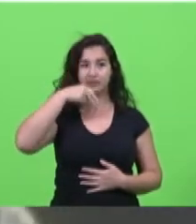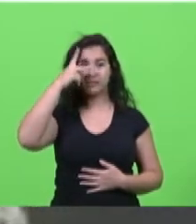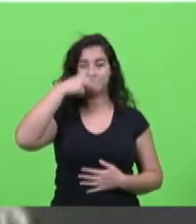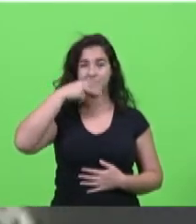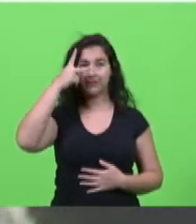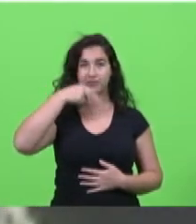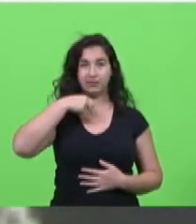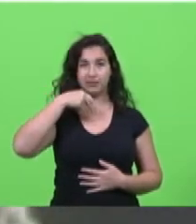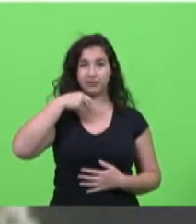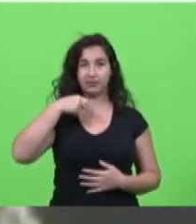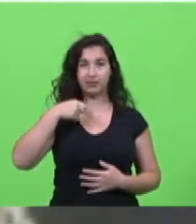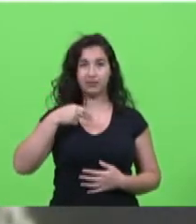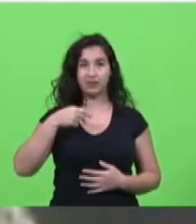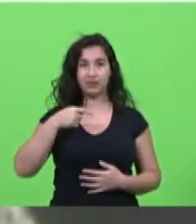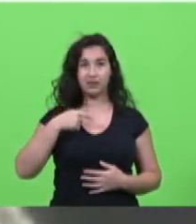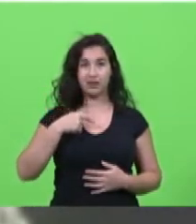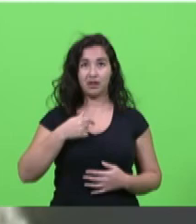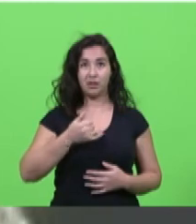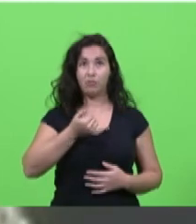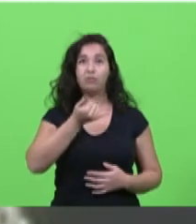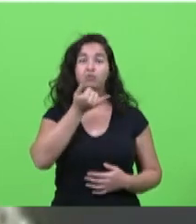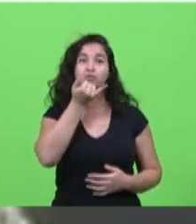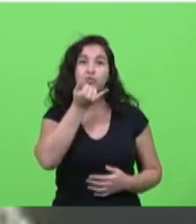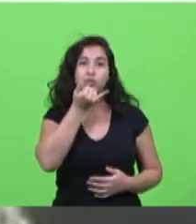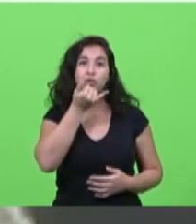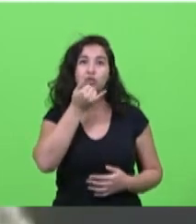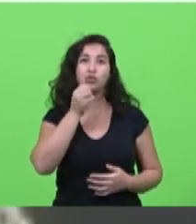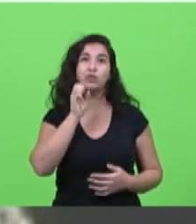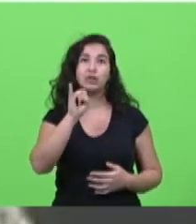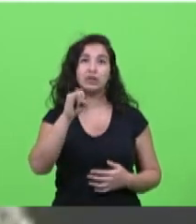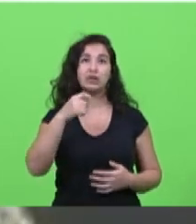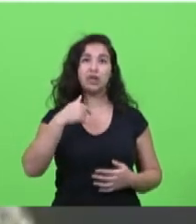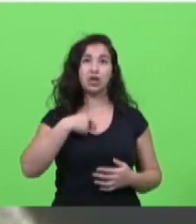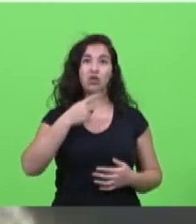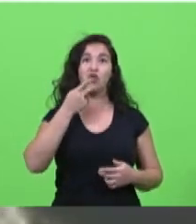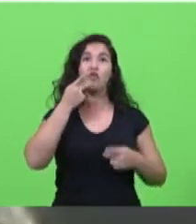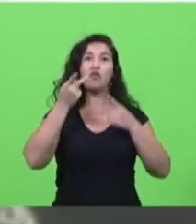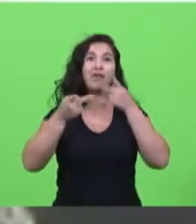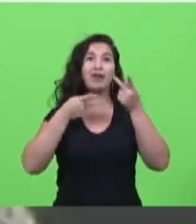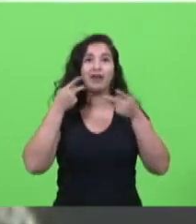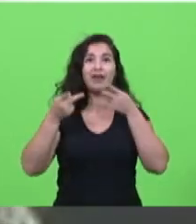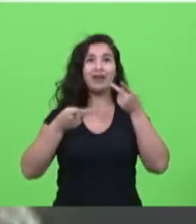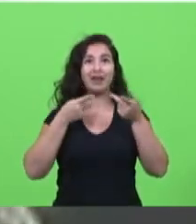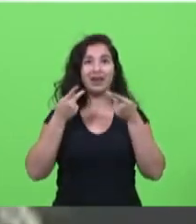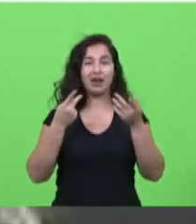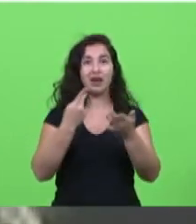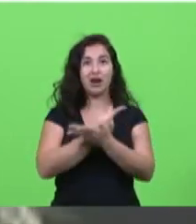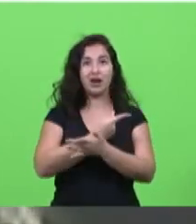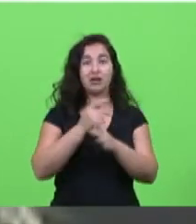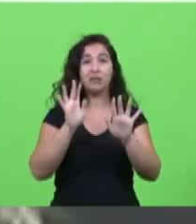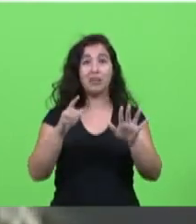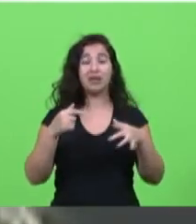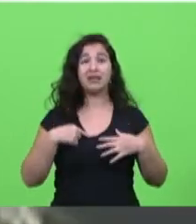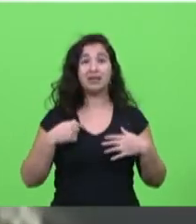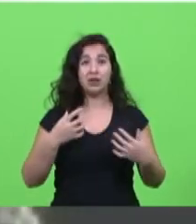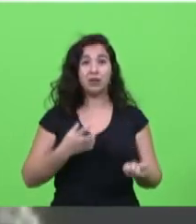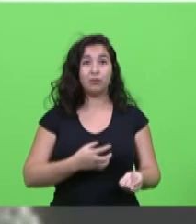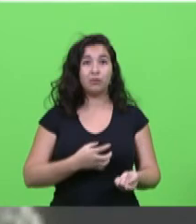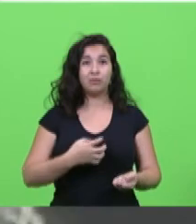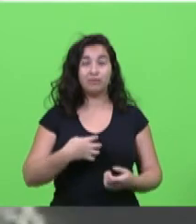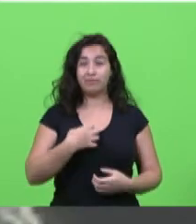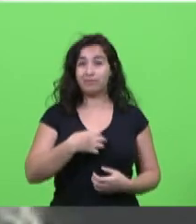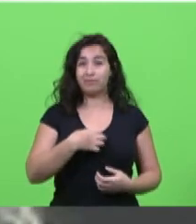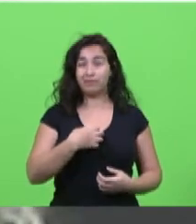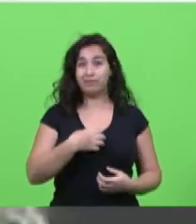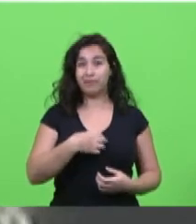de pedir desculpas se por algum momento me excedi, senhor presidente, mas é que de fato me enerva a postura do líder da oposição,